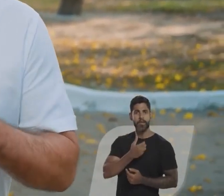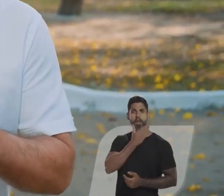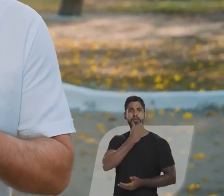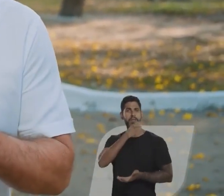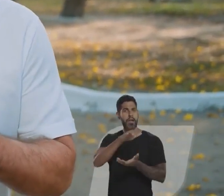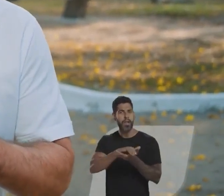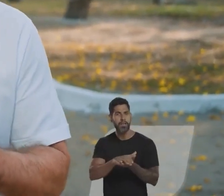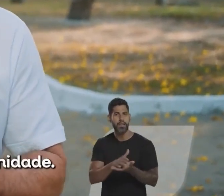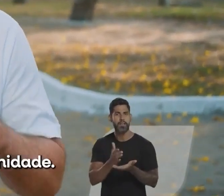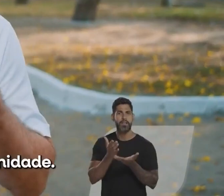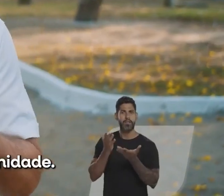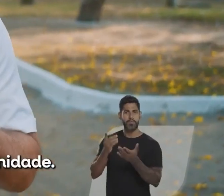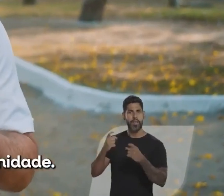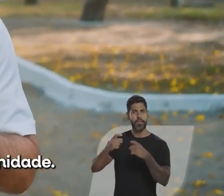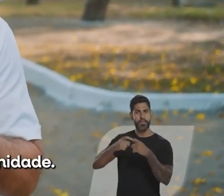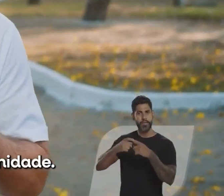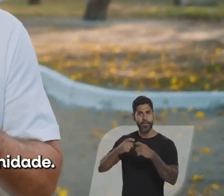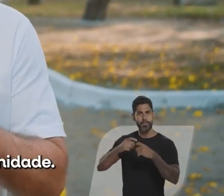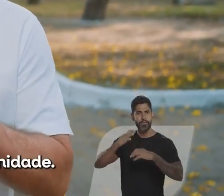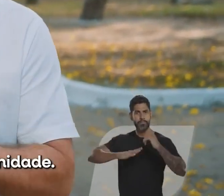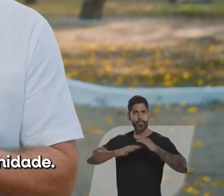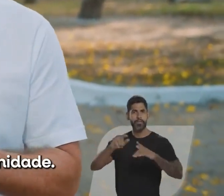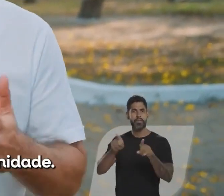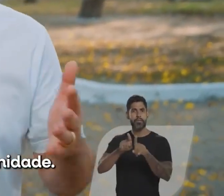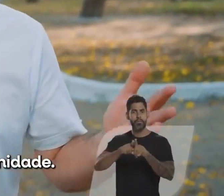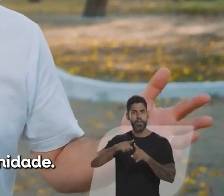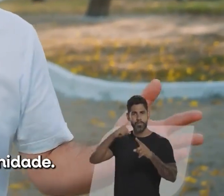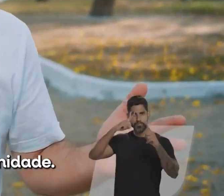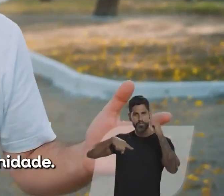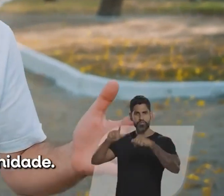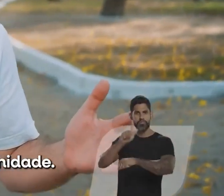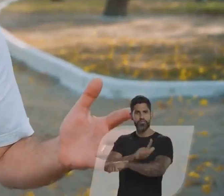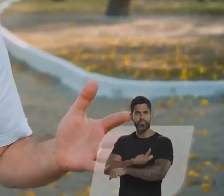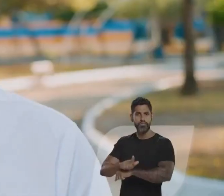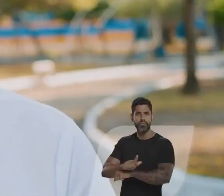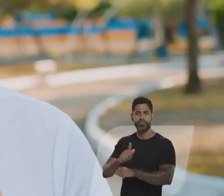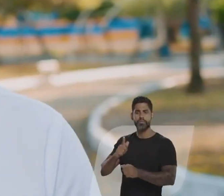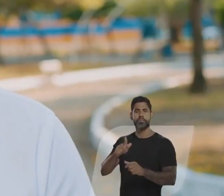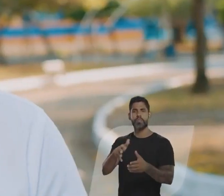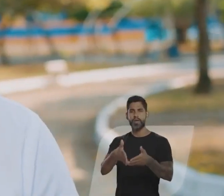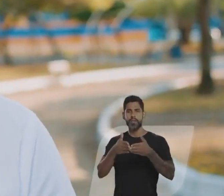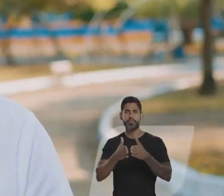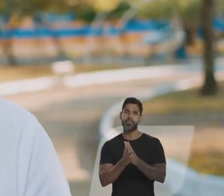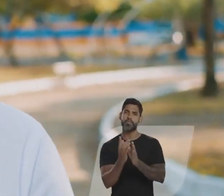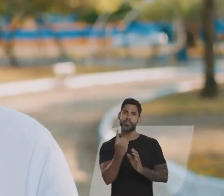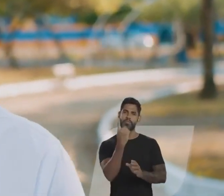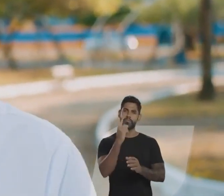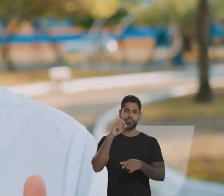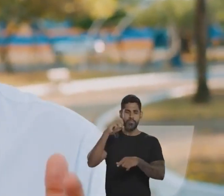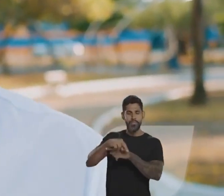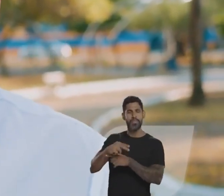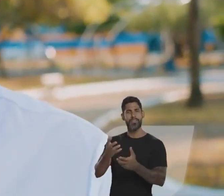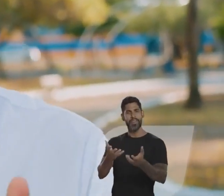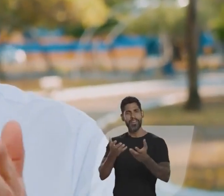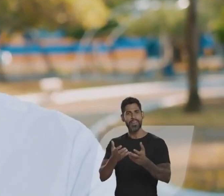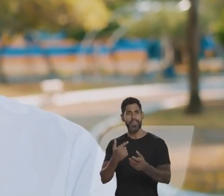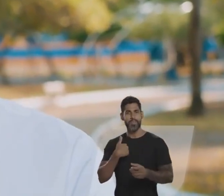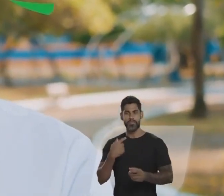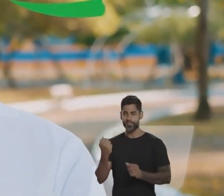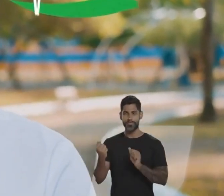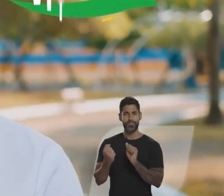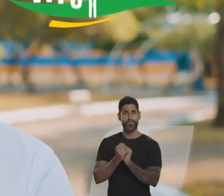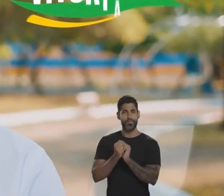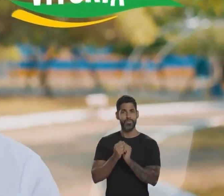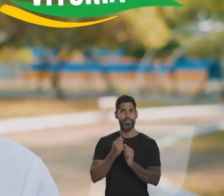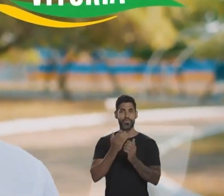o médico e o gestor lhe pede uma oportunidade. Juntos, eu, ele e